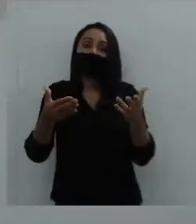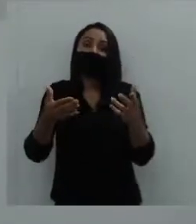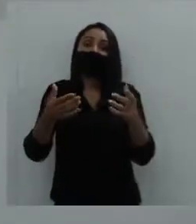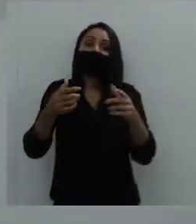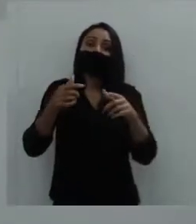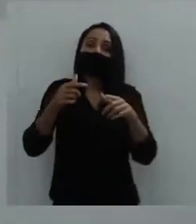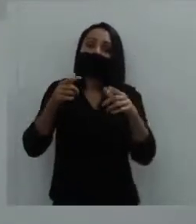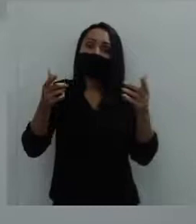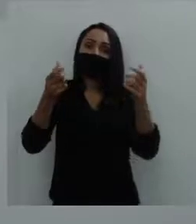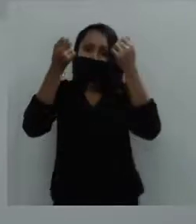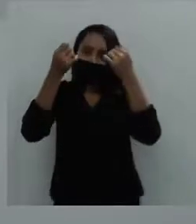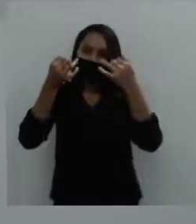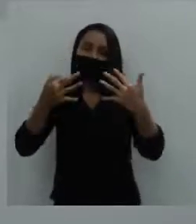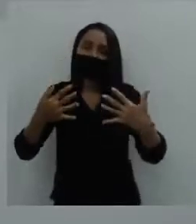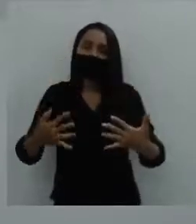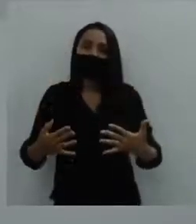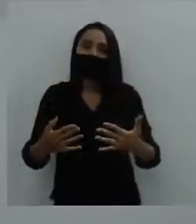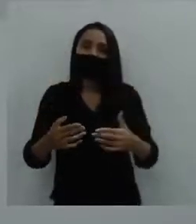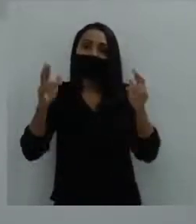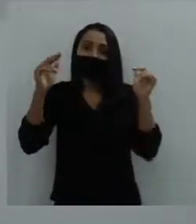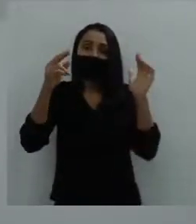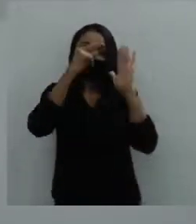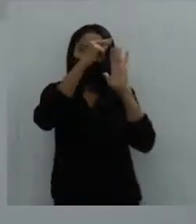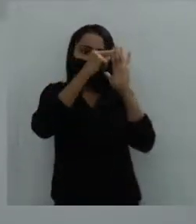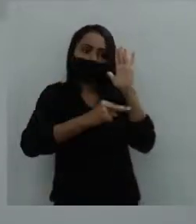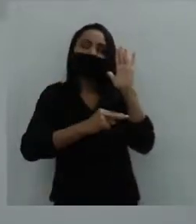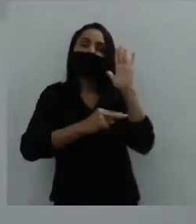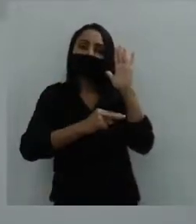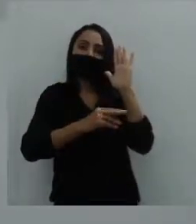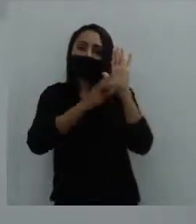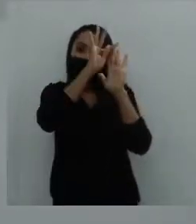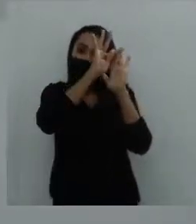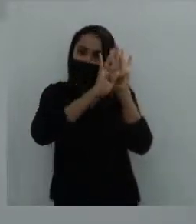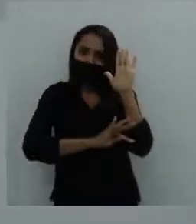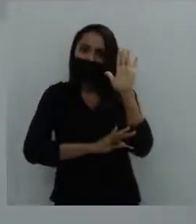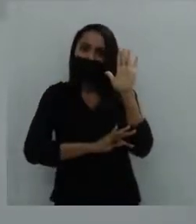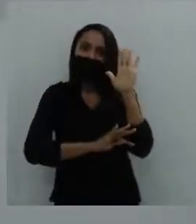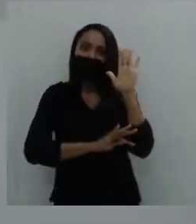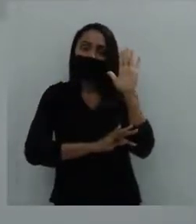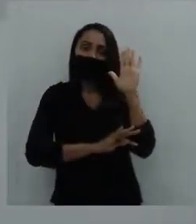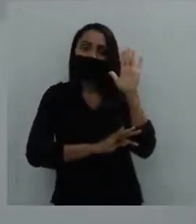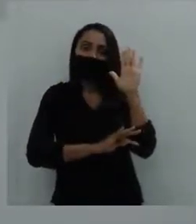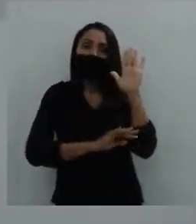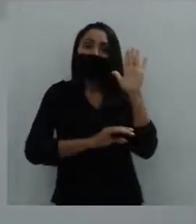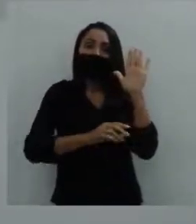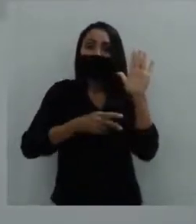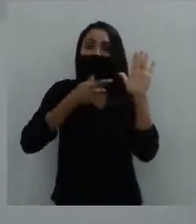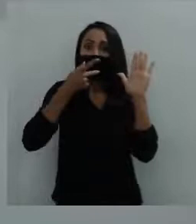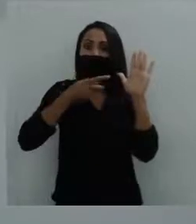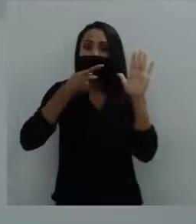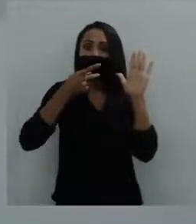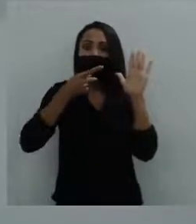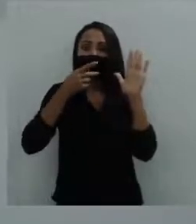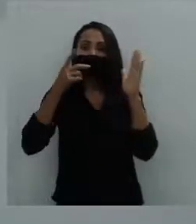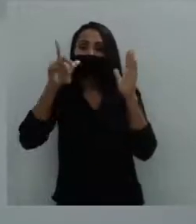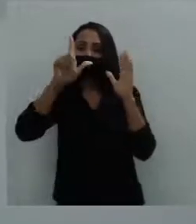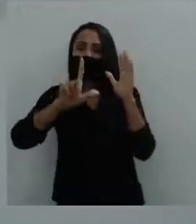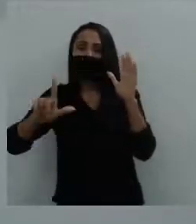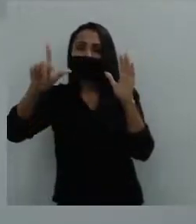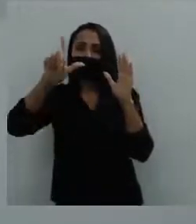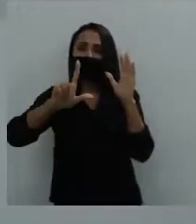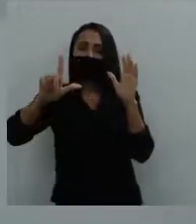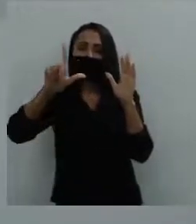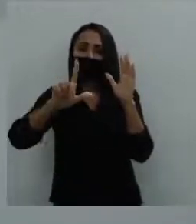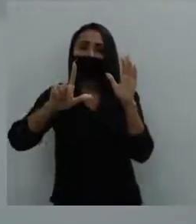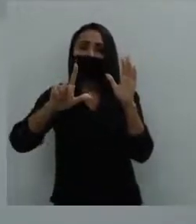o quê? Essa questão, ler textos, certo? Textos orais, tanto da literatura